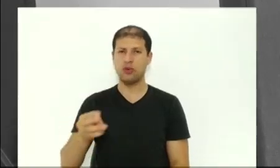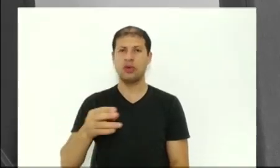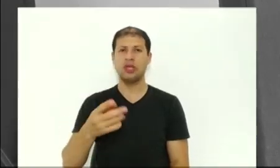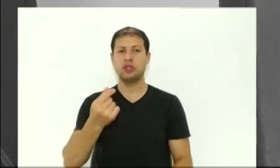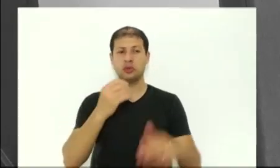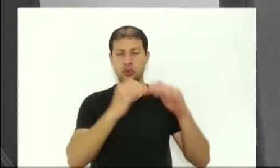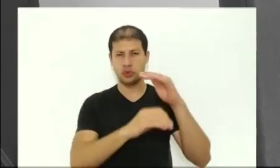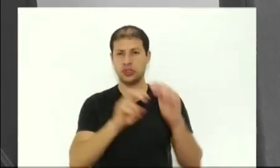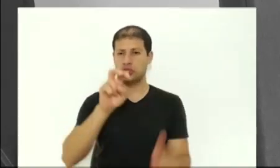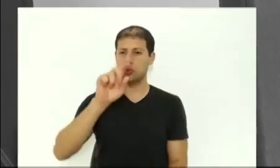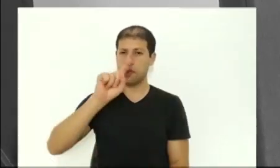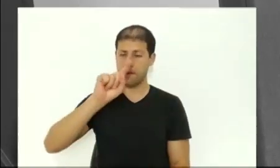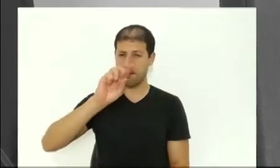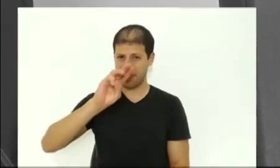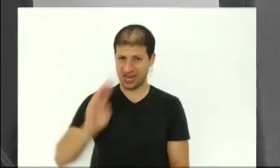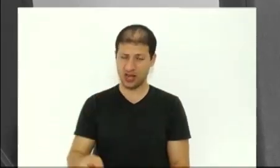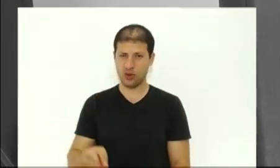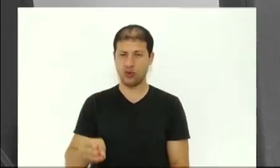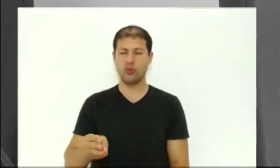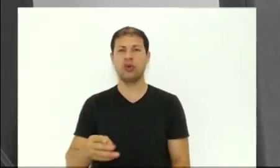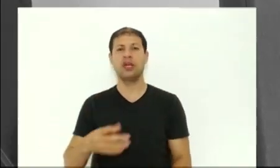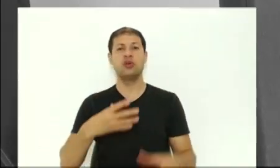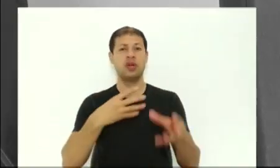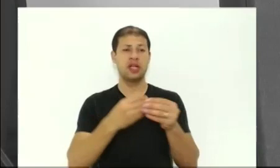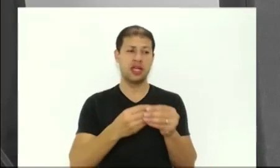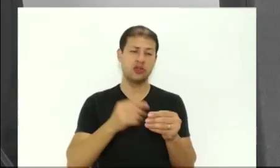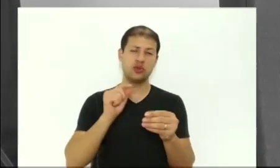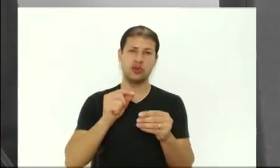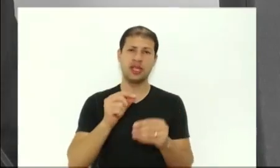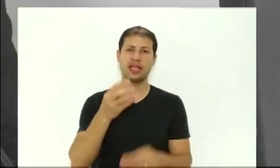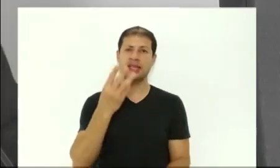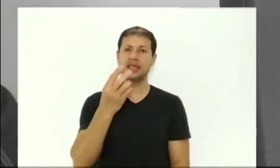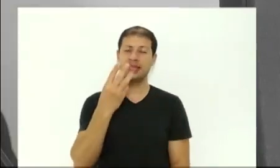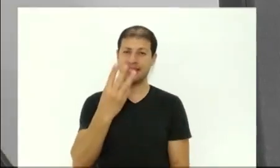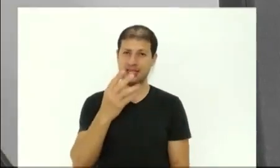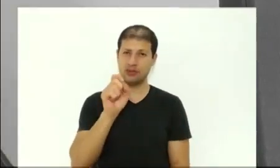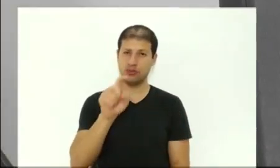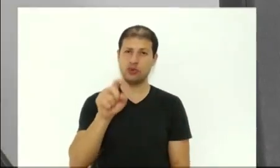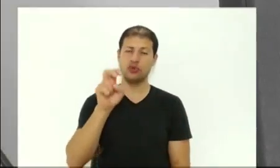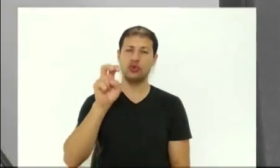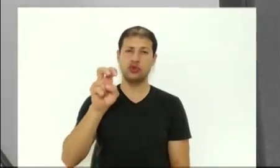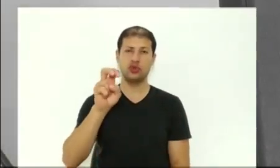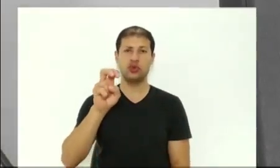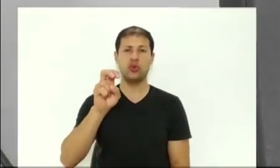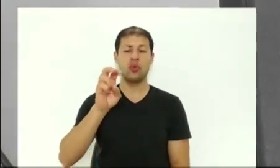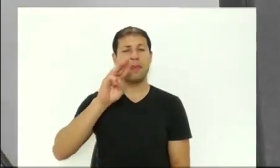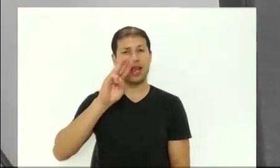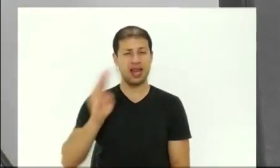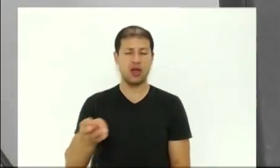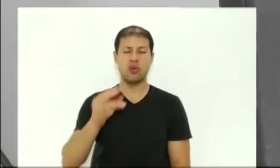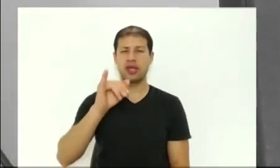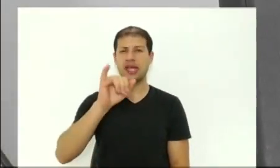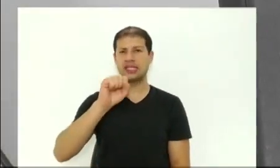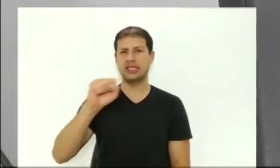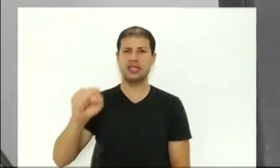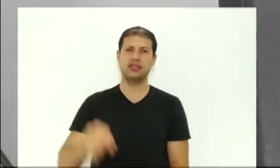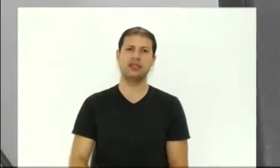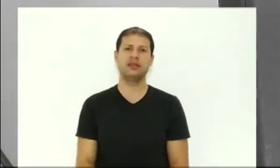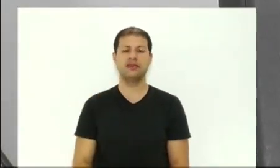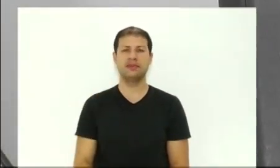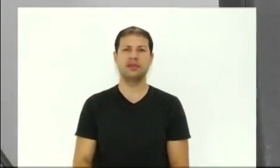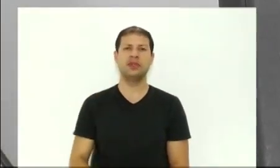anexo renúncia de 3,5 milhões no ISS. No